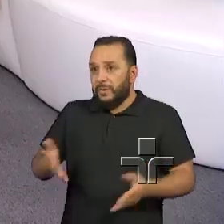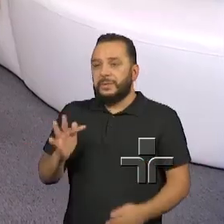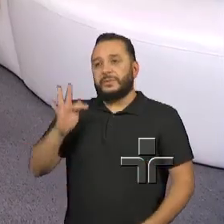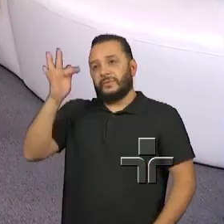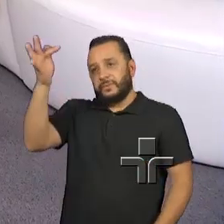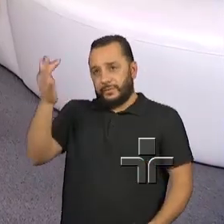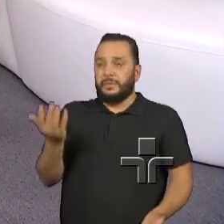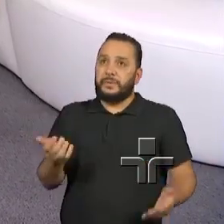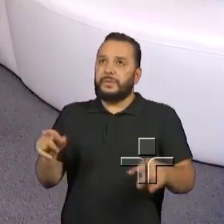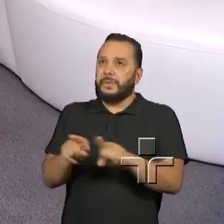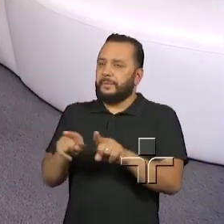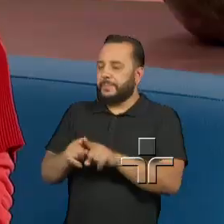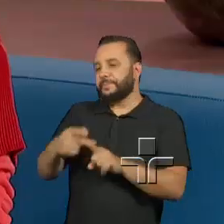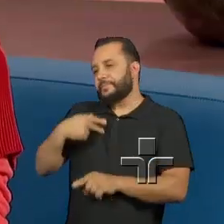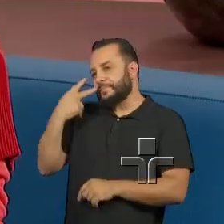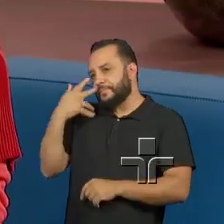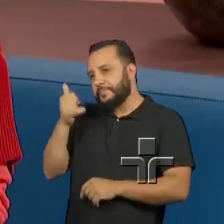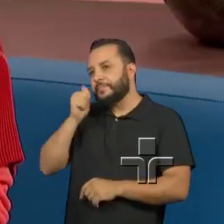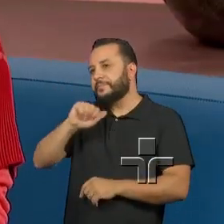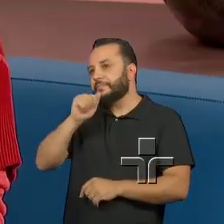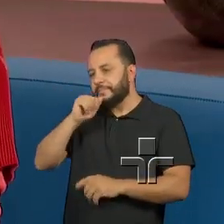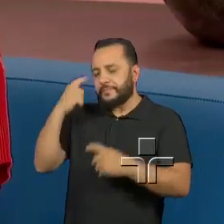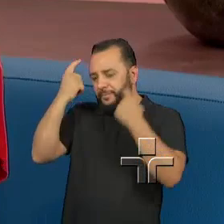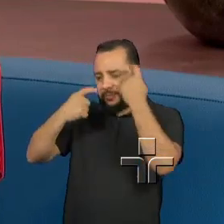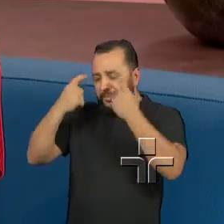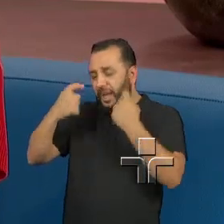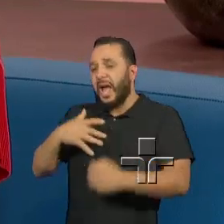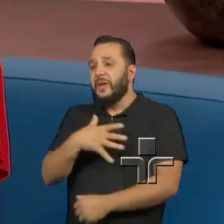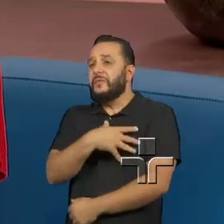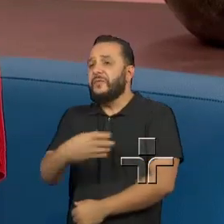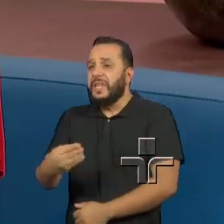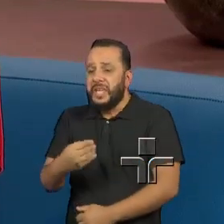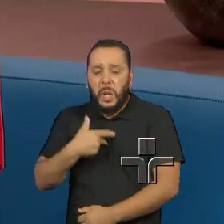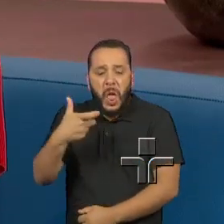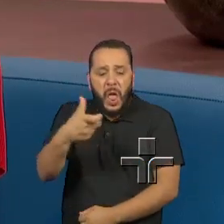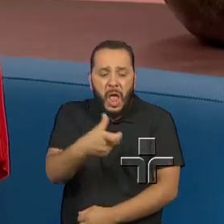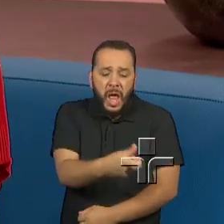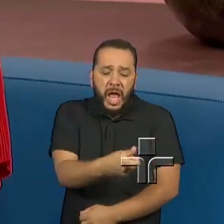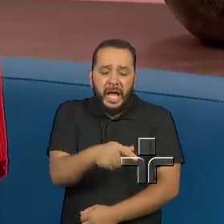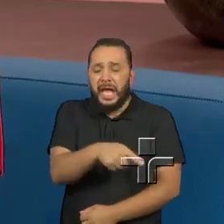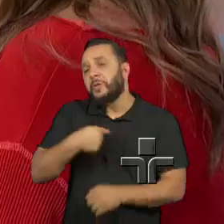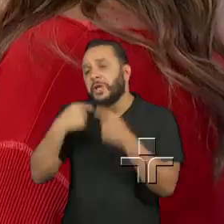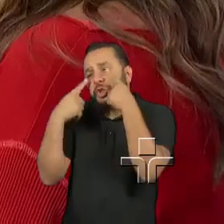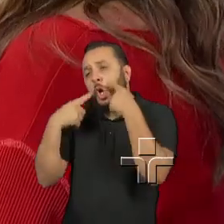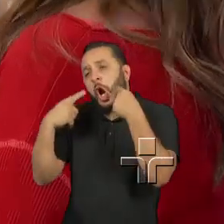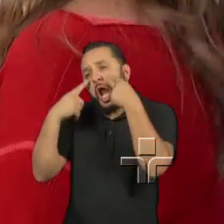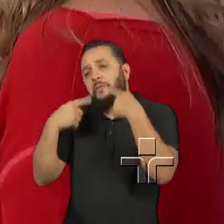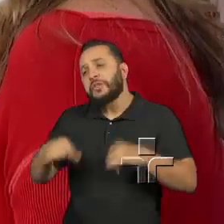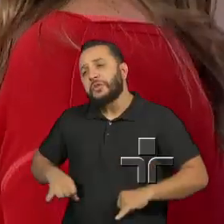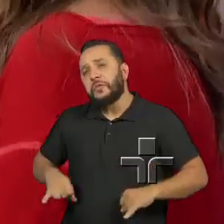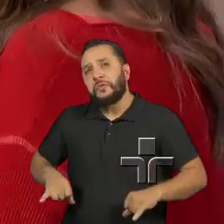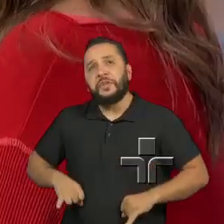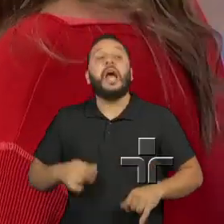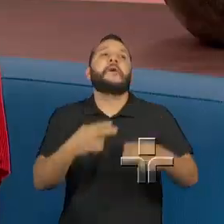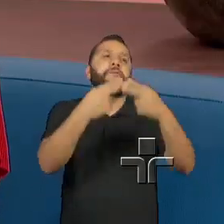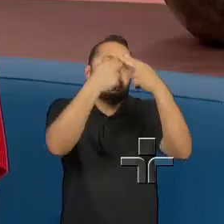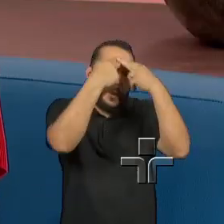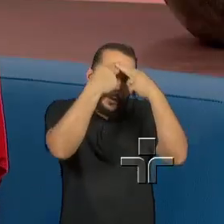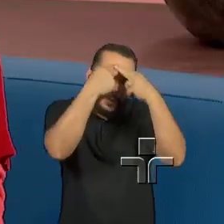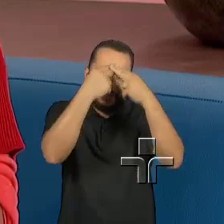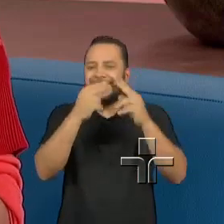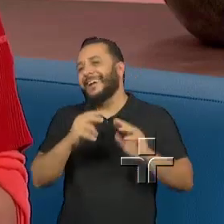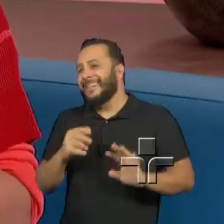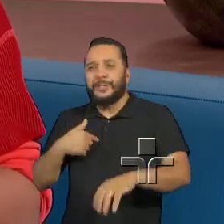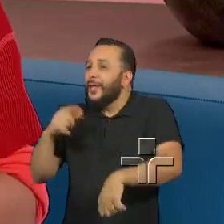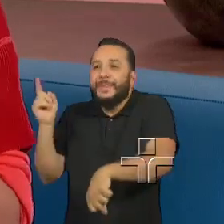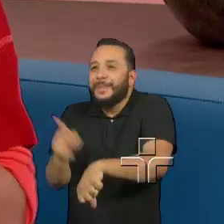e muitos pais ficam preocupados, ai, meu filho vai sofrer. Né? Vai levar uma picada. Traumatizar. Mas, gente, é só na hora.